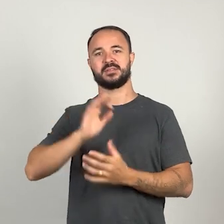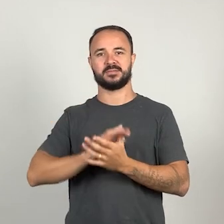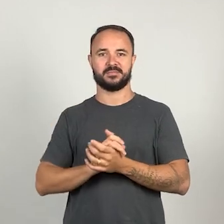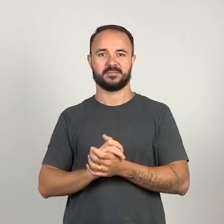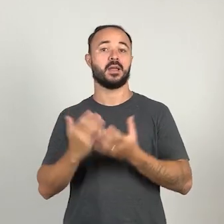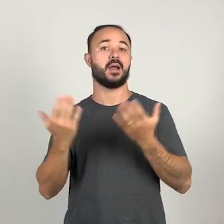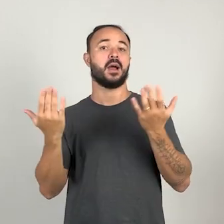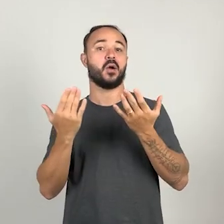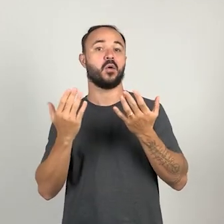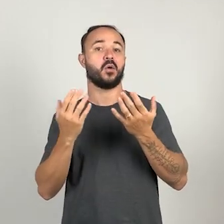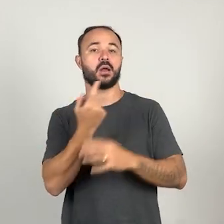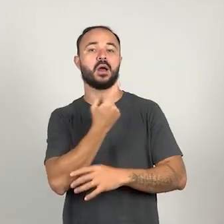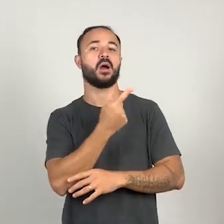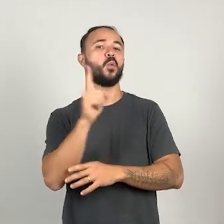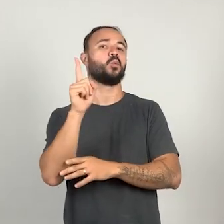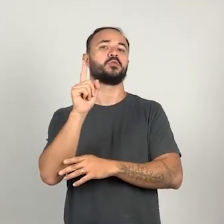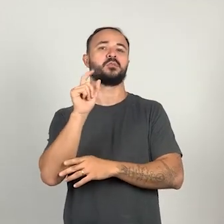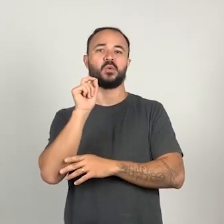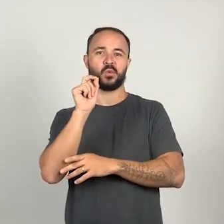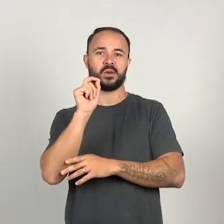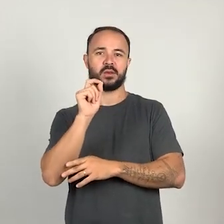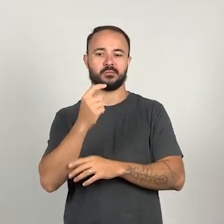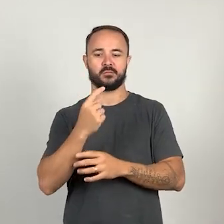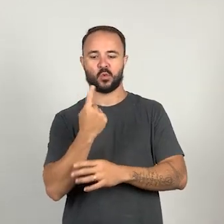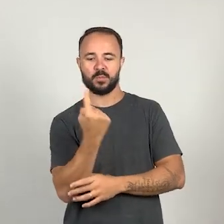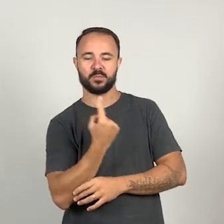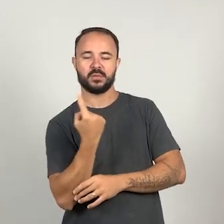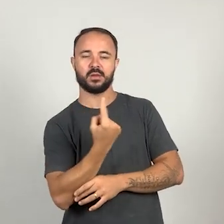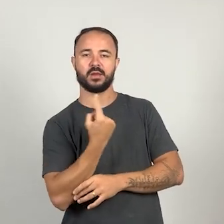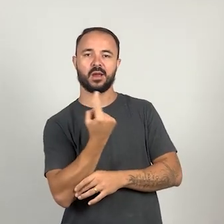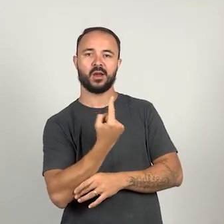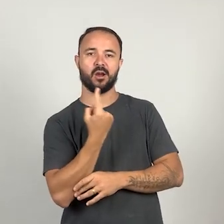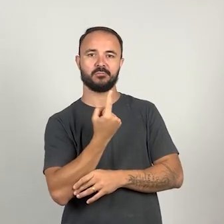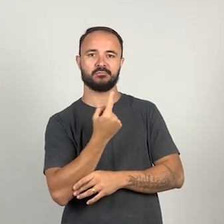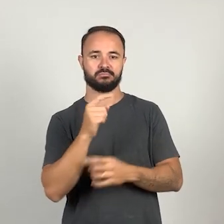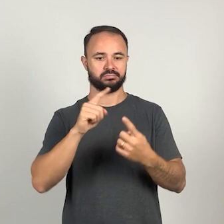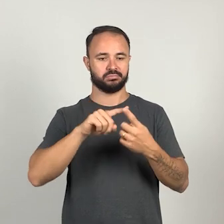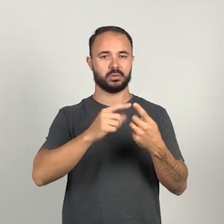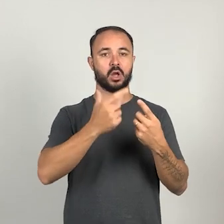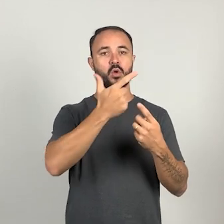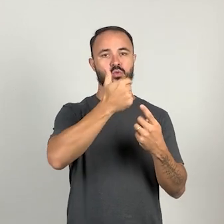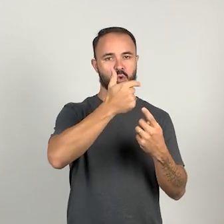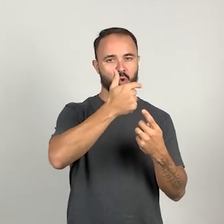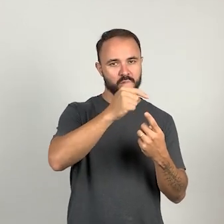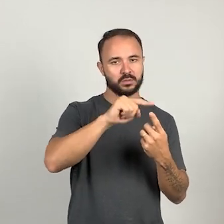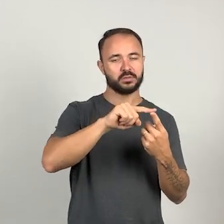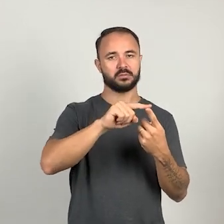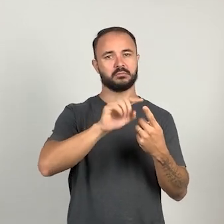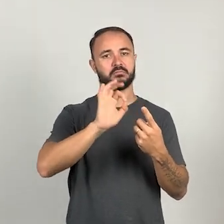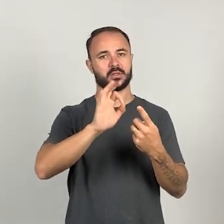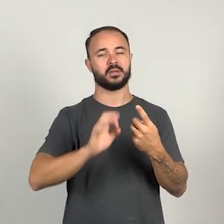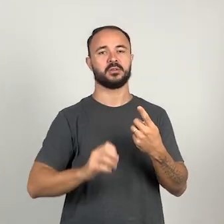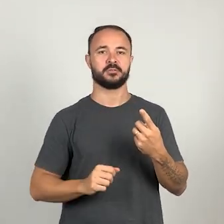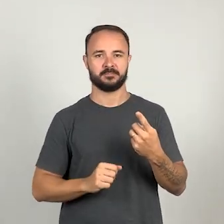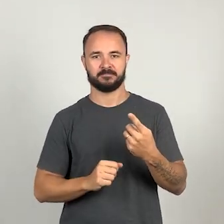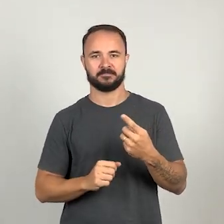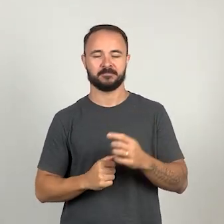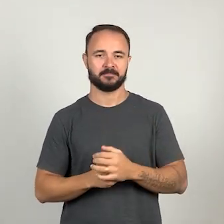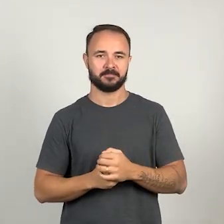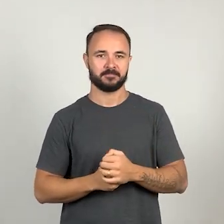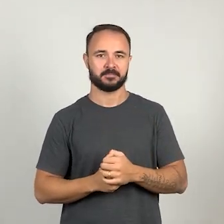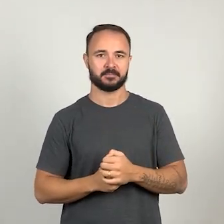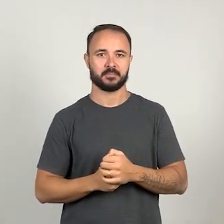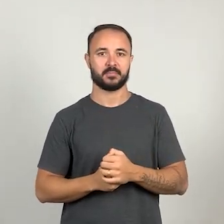E agora a parte final, justamente do peão. O peão com 12 engrenagens, vamos colocar na